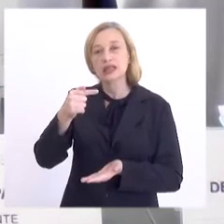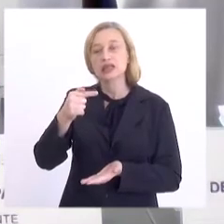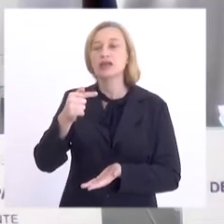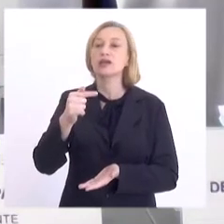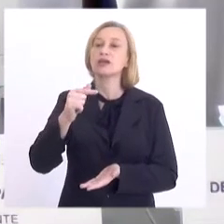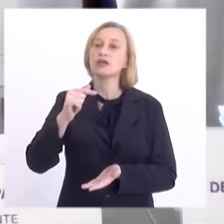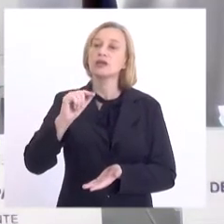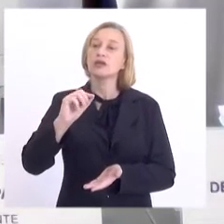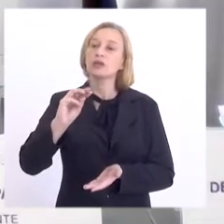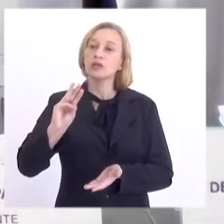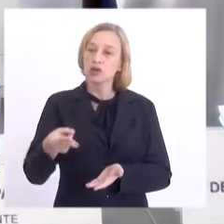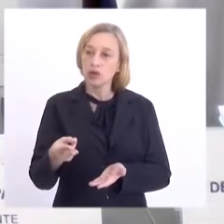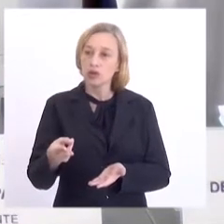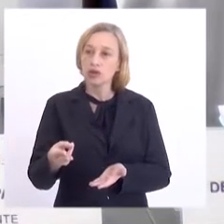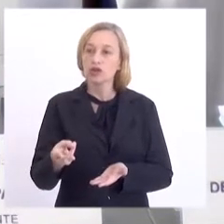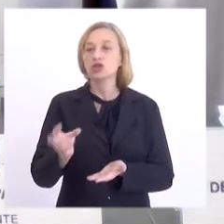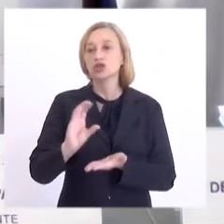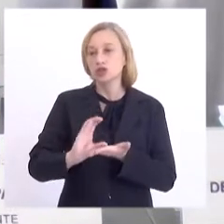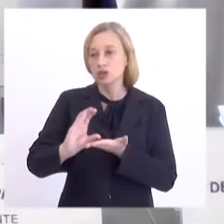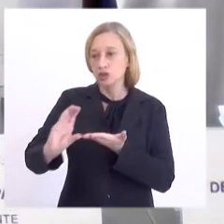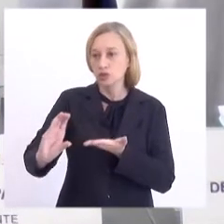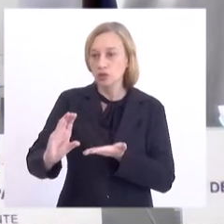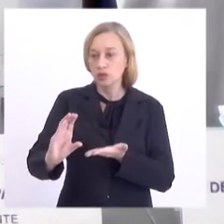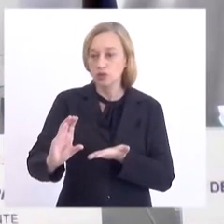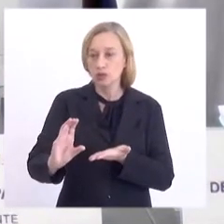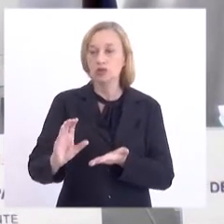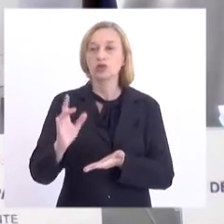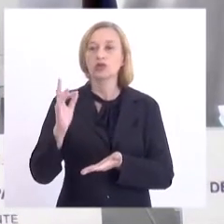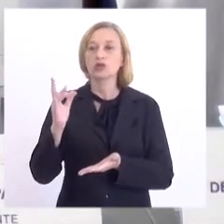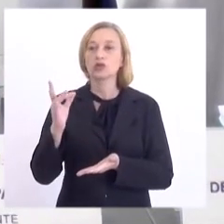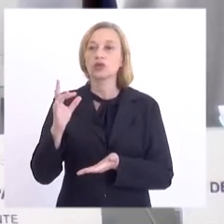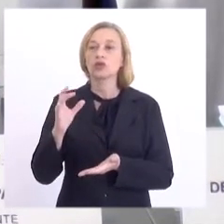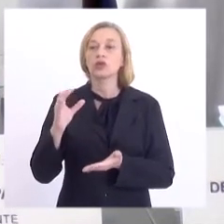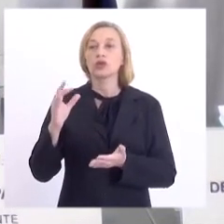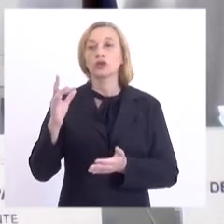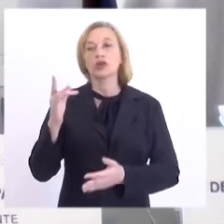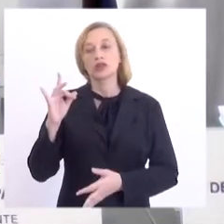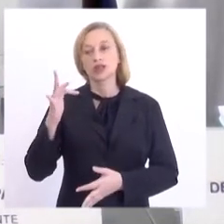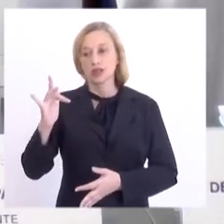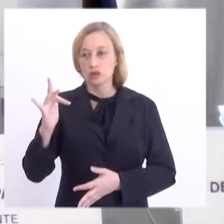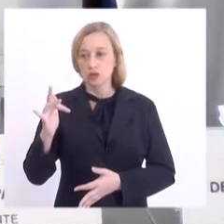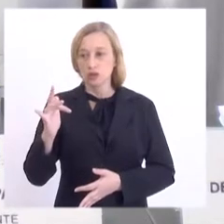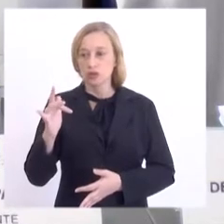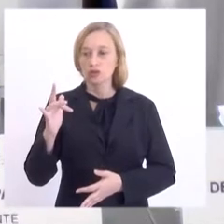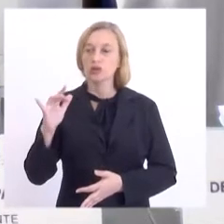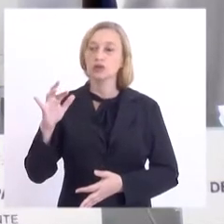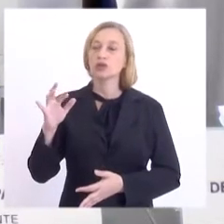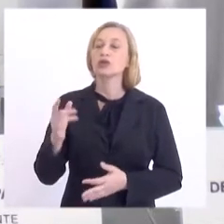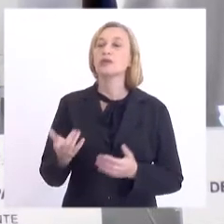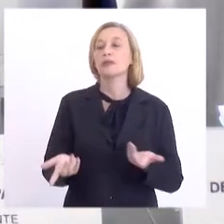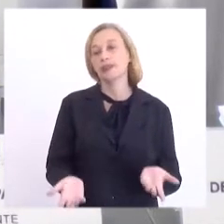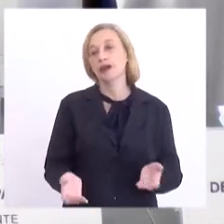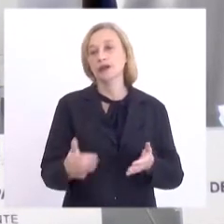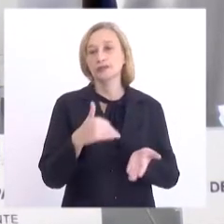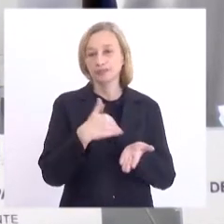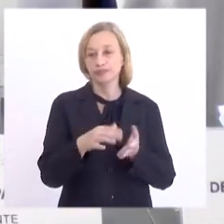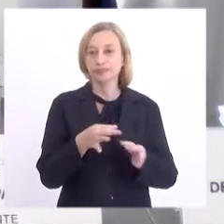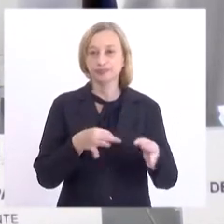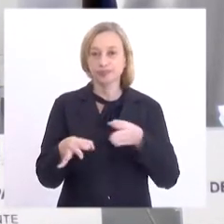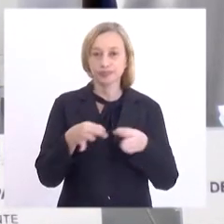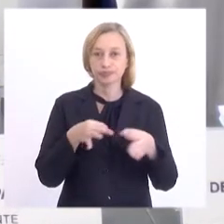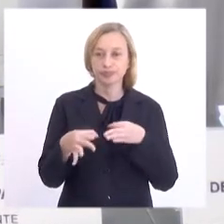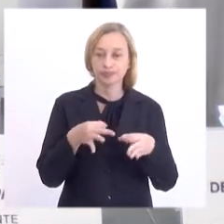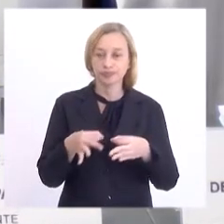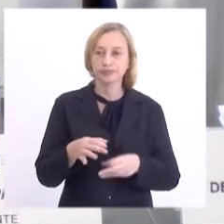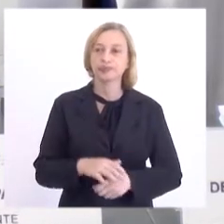de concurso de recursos do Tesouro a Oi e a secretaria de planejamento